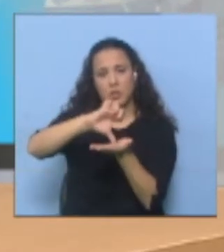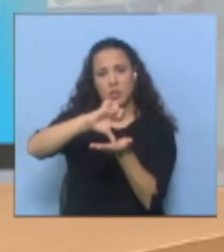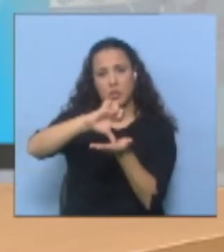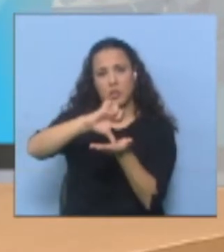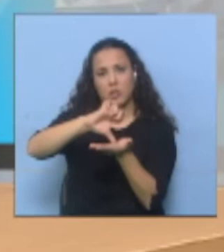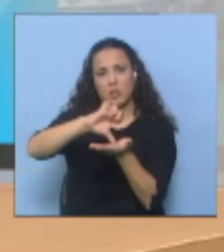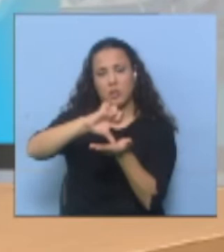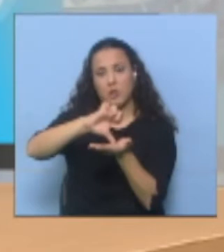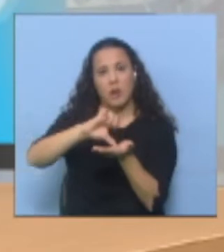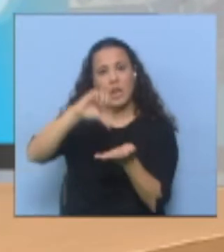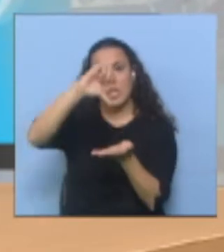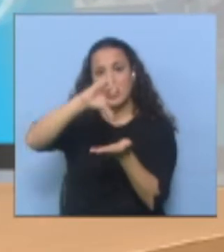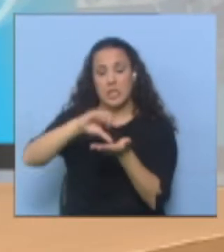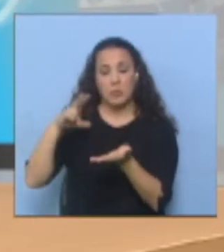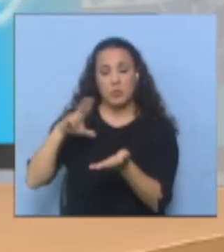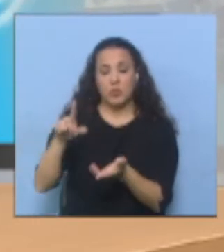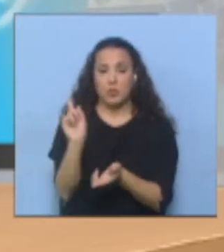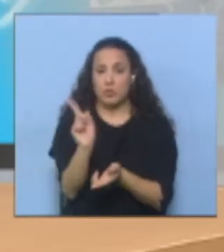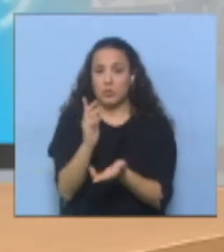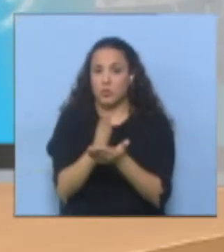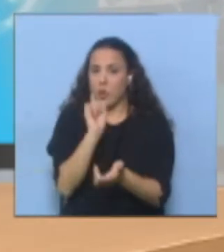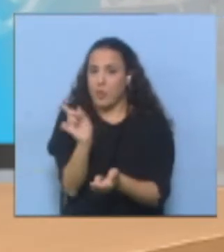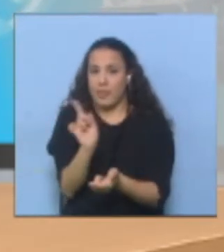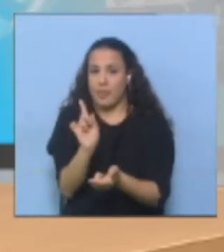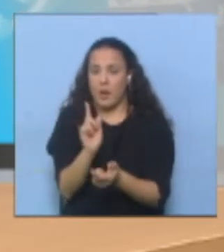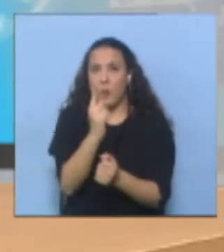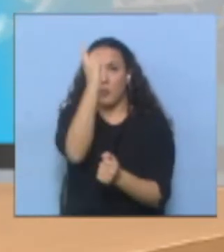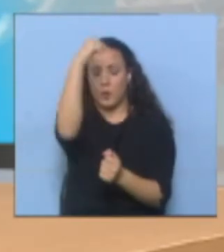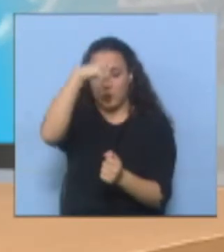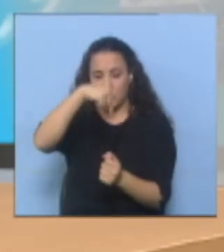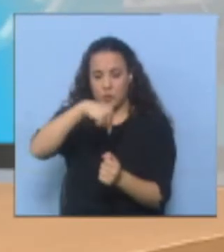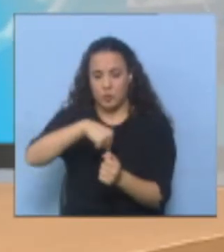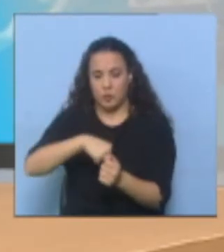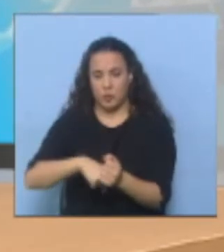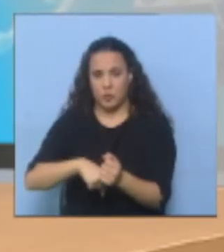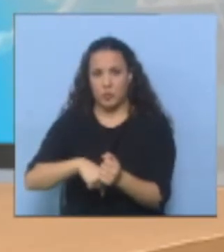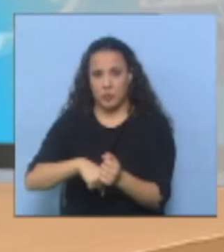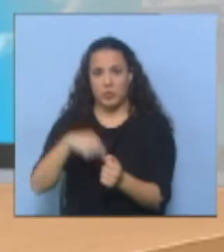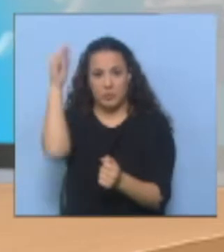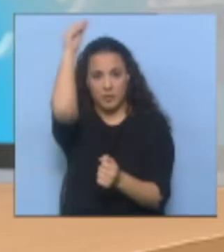não só ao centro de Portugal, mas também ao norte de Portugal e ao Alentejo. Portanto, é-lhe dado a conhecer